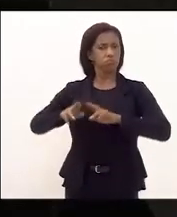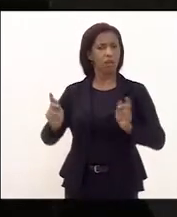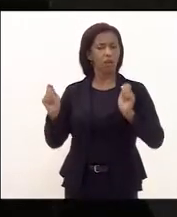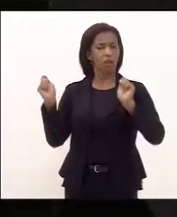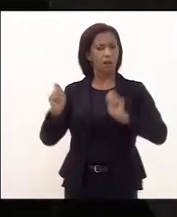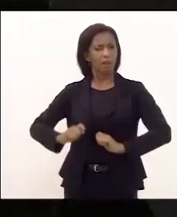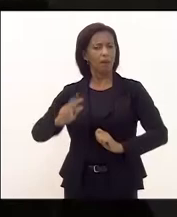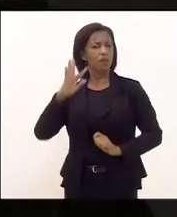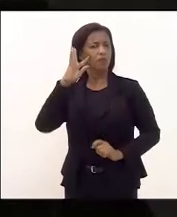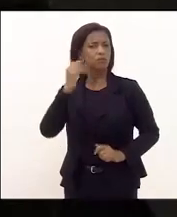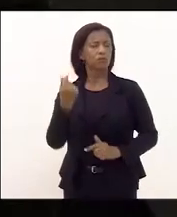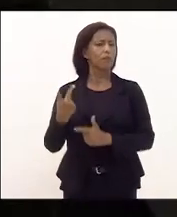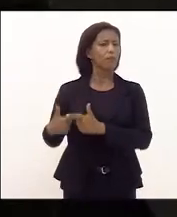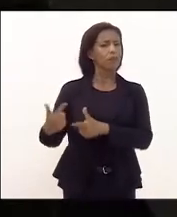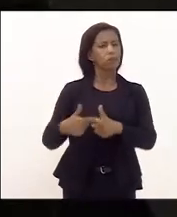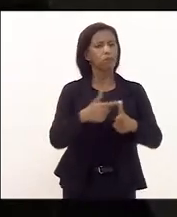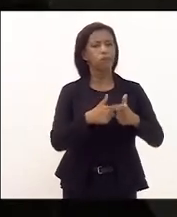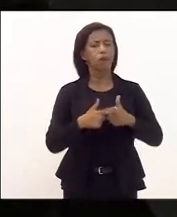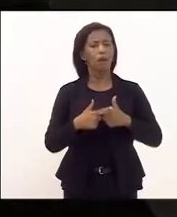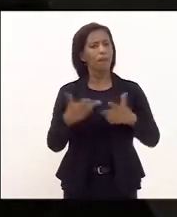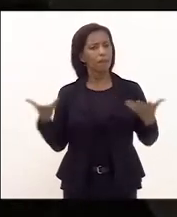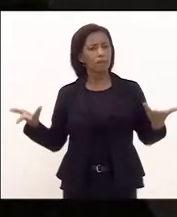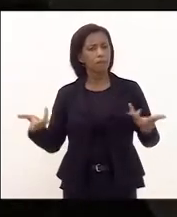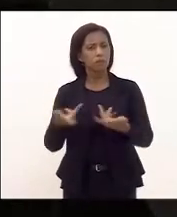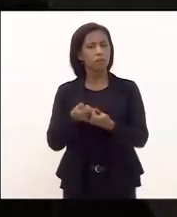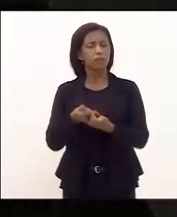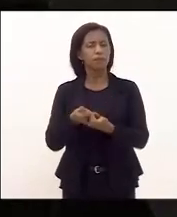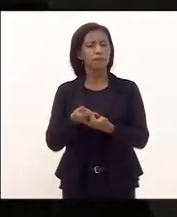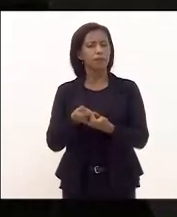de soluções, enfim, brilhantes